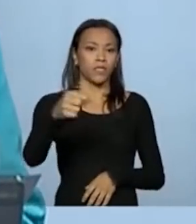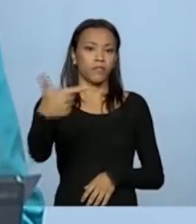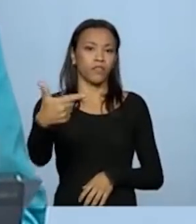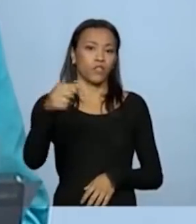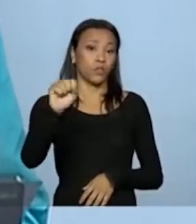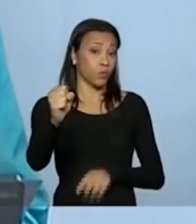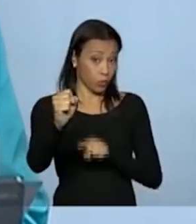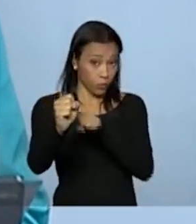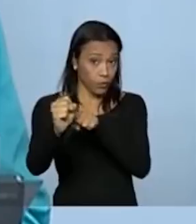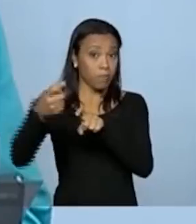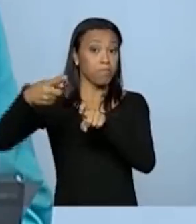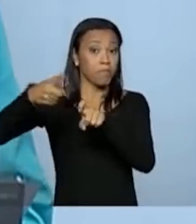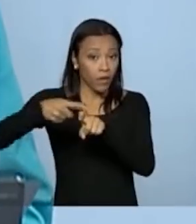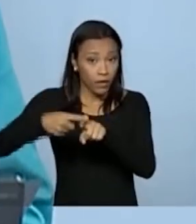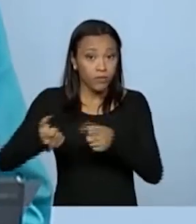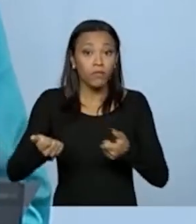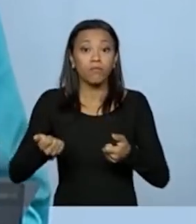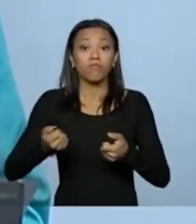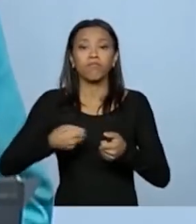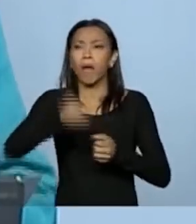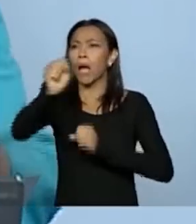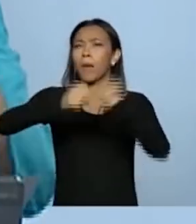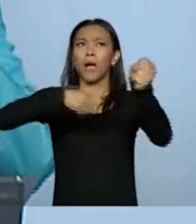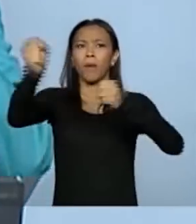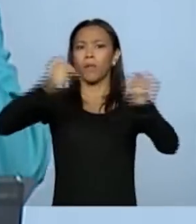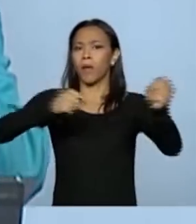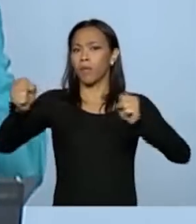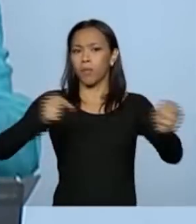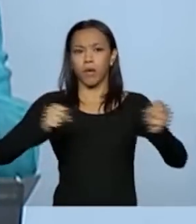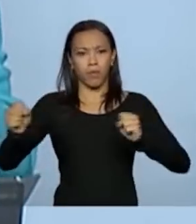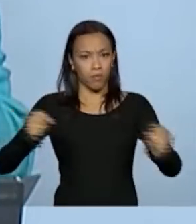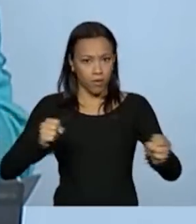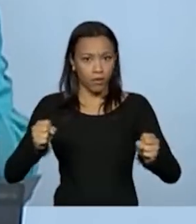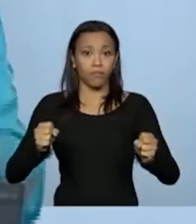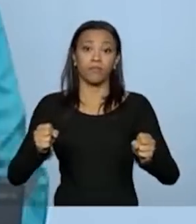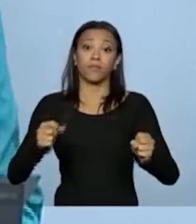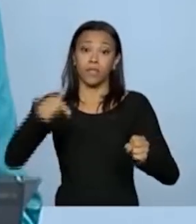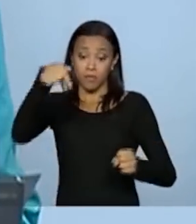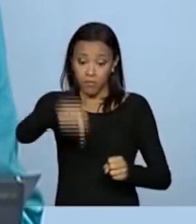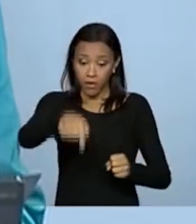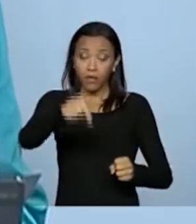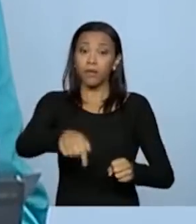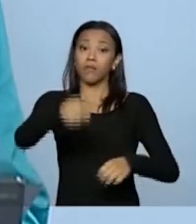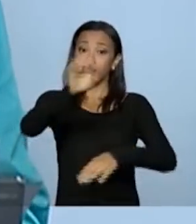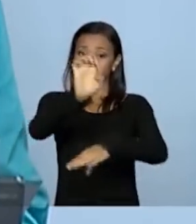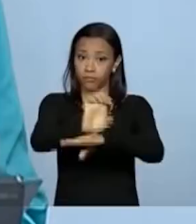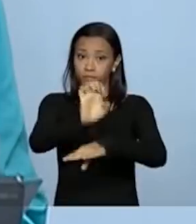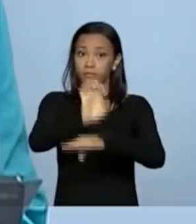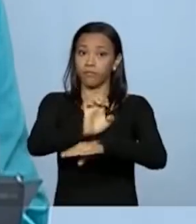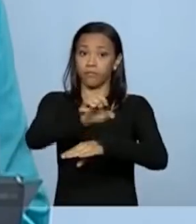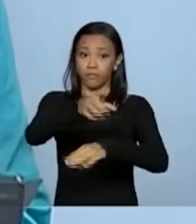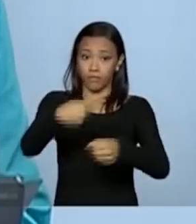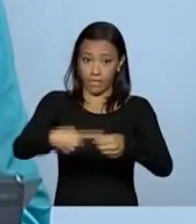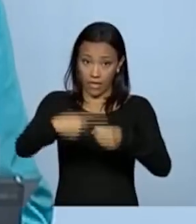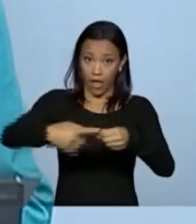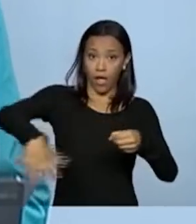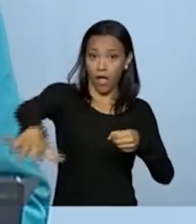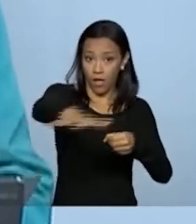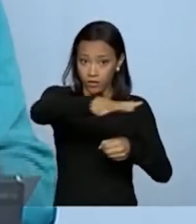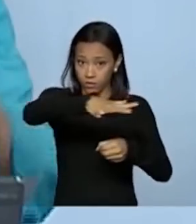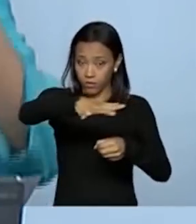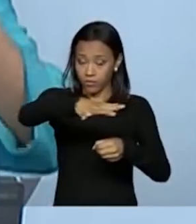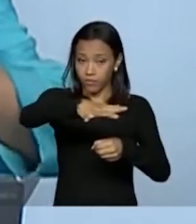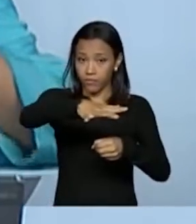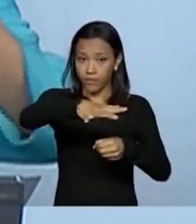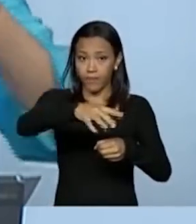2.528 médicos para aqui a cidade de,